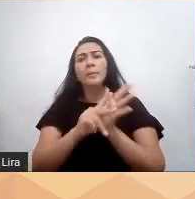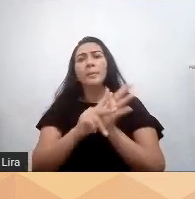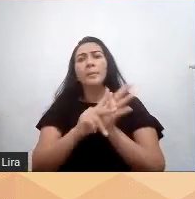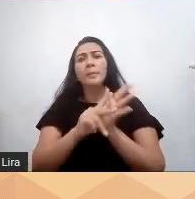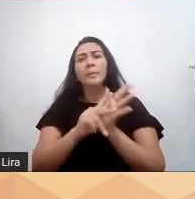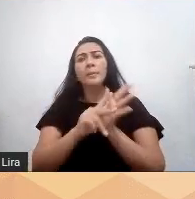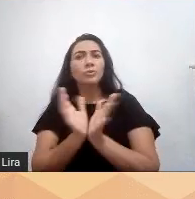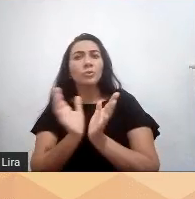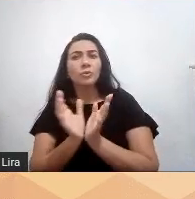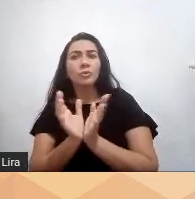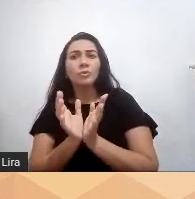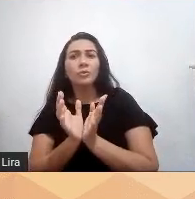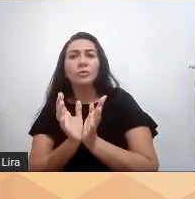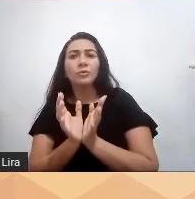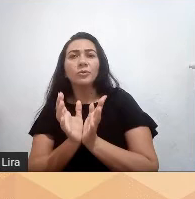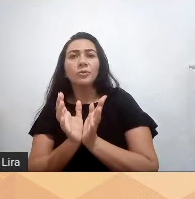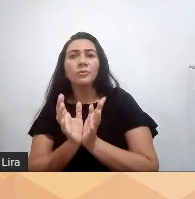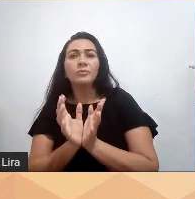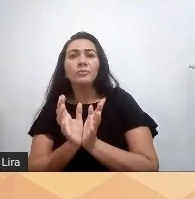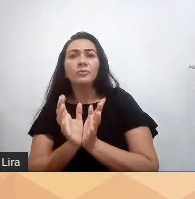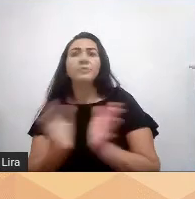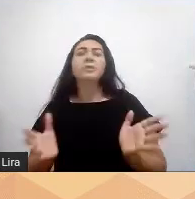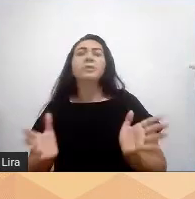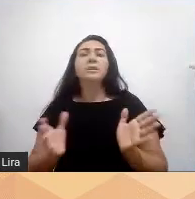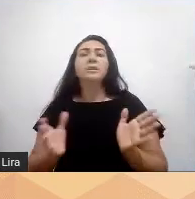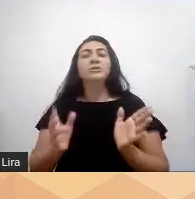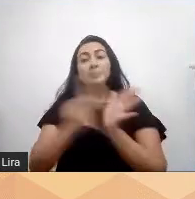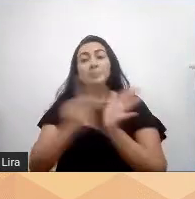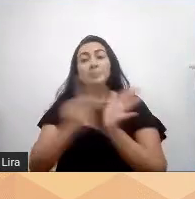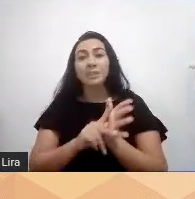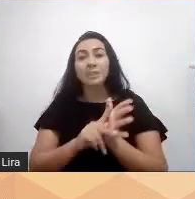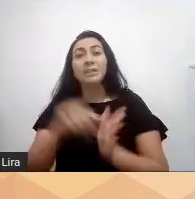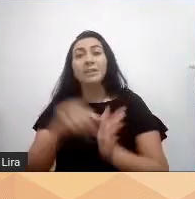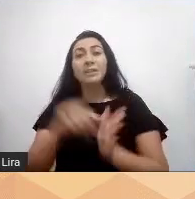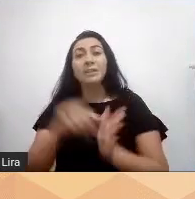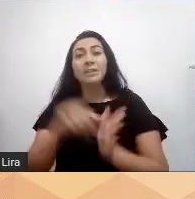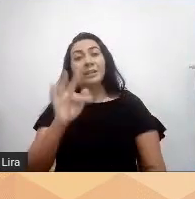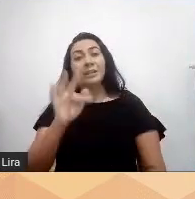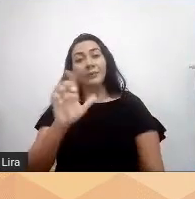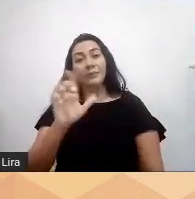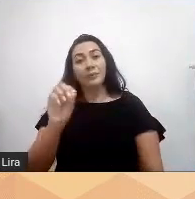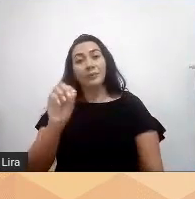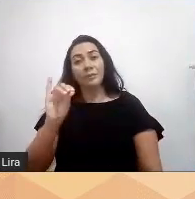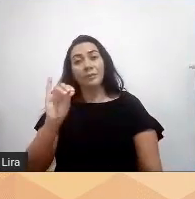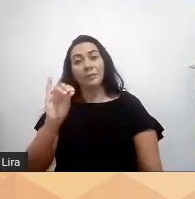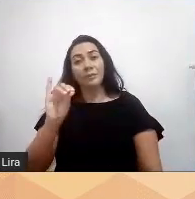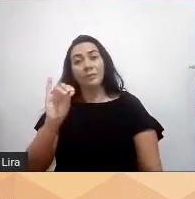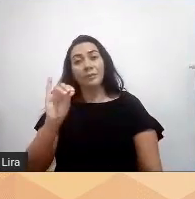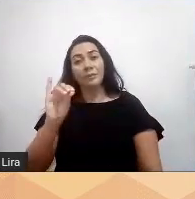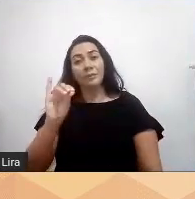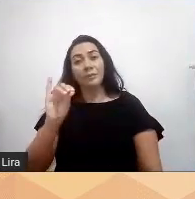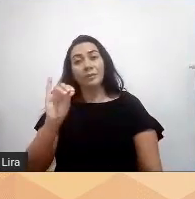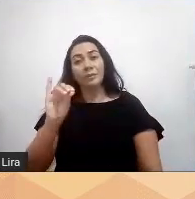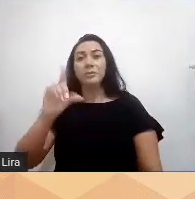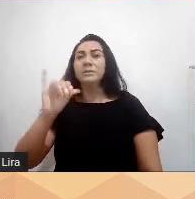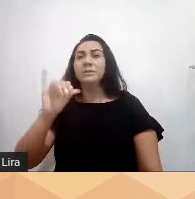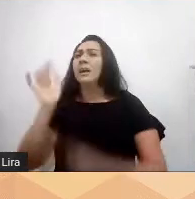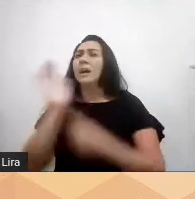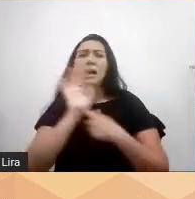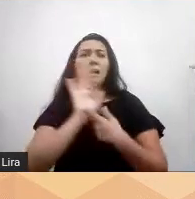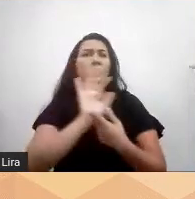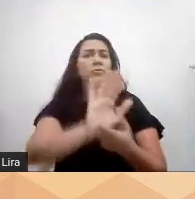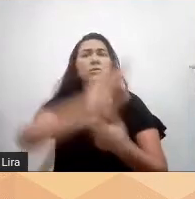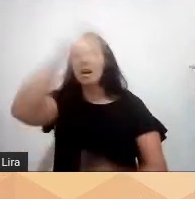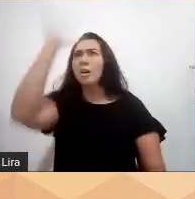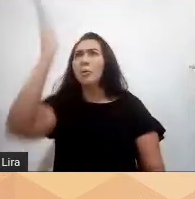sediada aqui em Florianópolis, mas também nós atendemos o Brasil inteiro, tá? Então, basicamente, qual que é o meu papel dentro